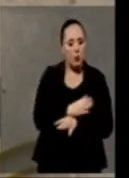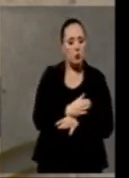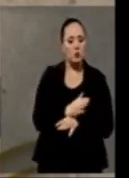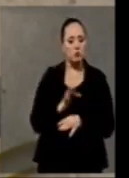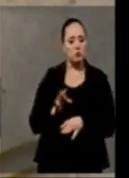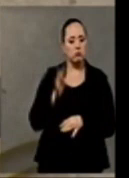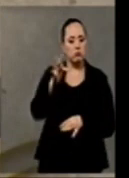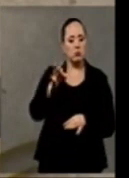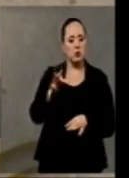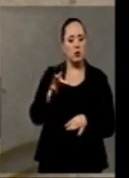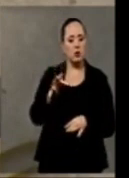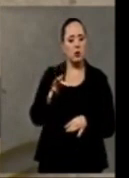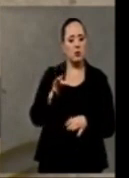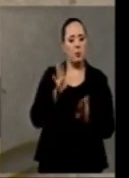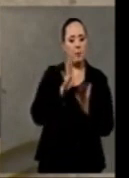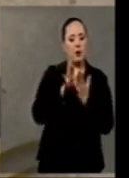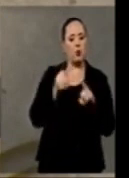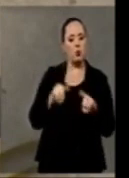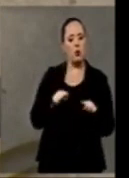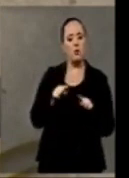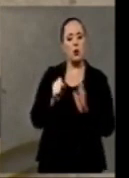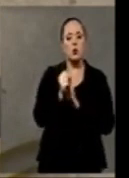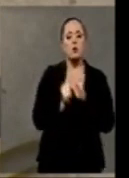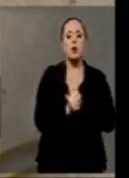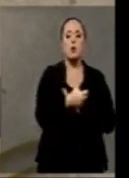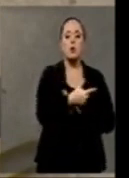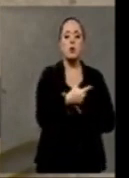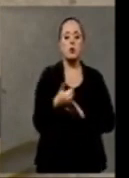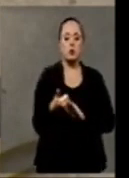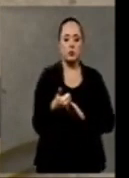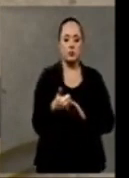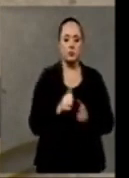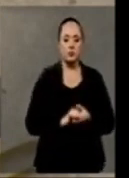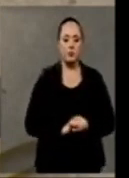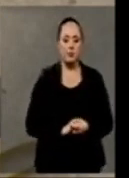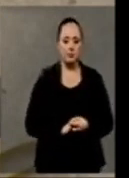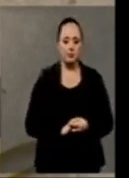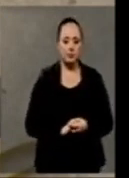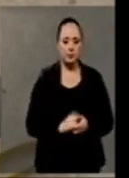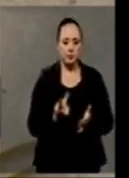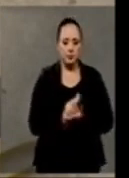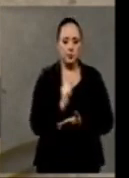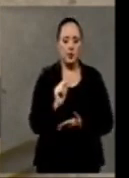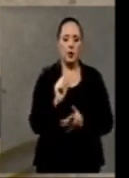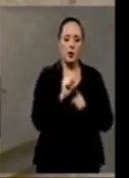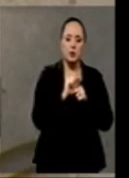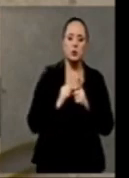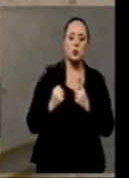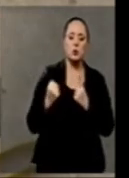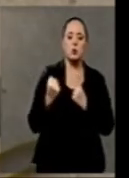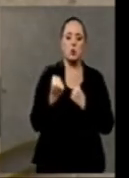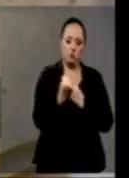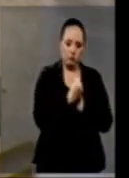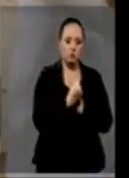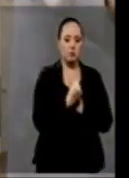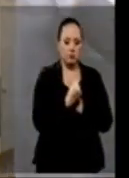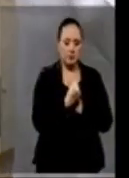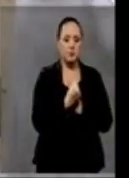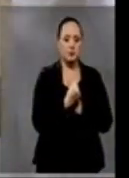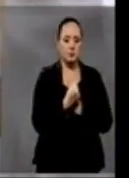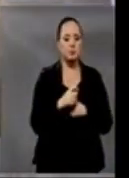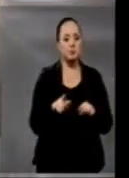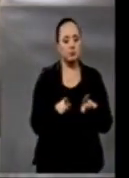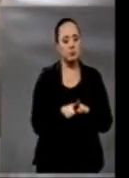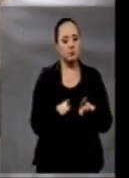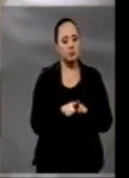os desafios do século 21 ocorrerá que a sociedade e em particular a